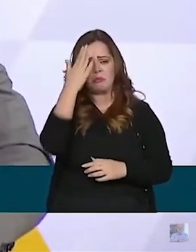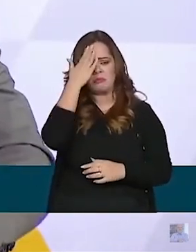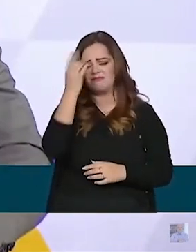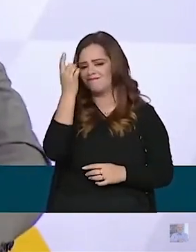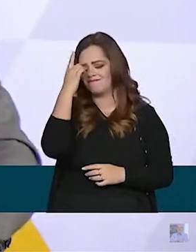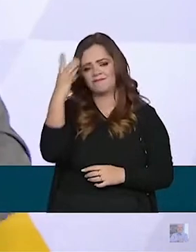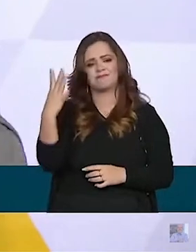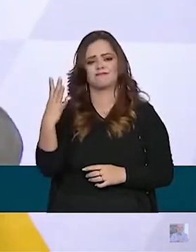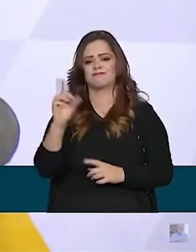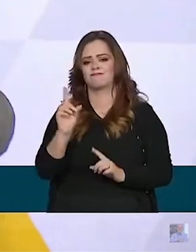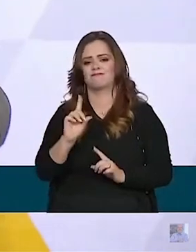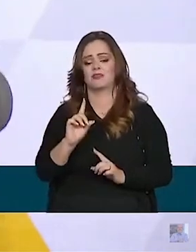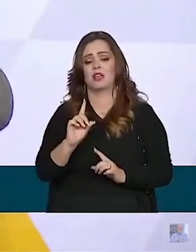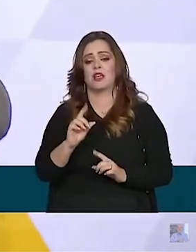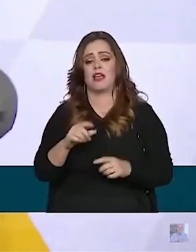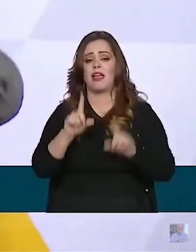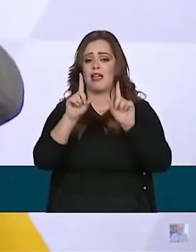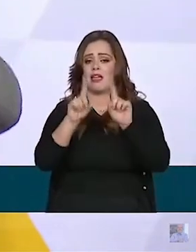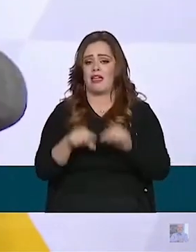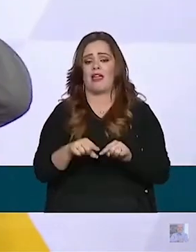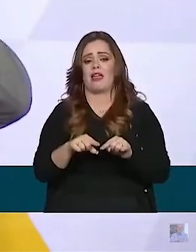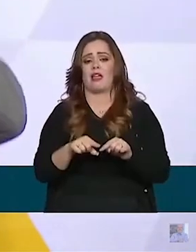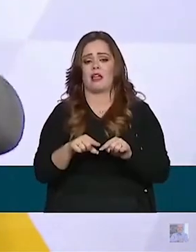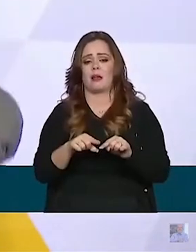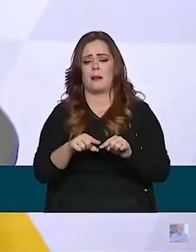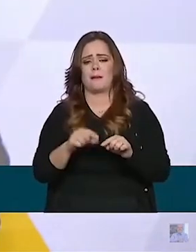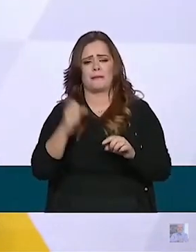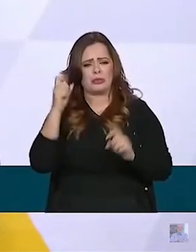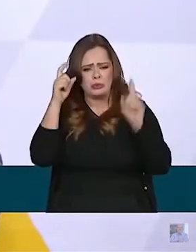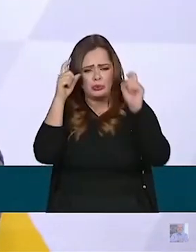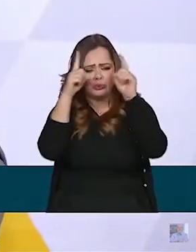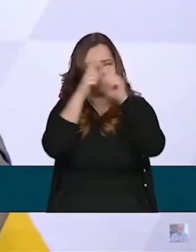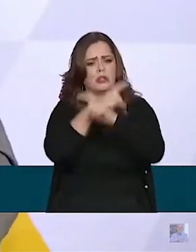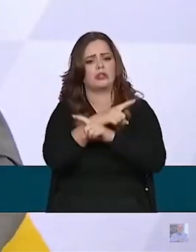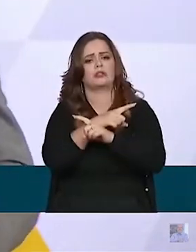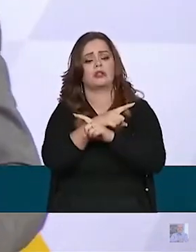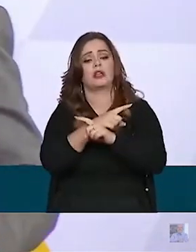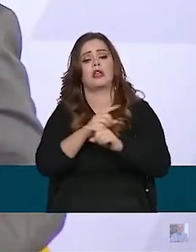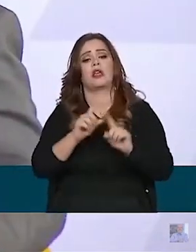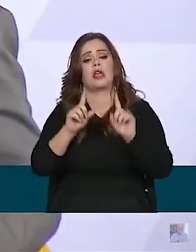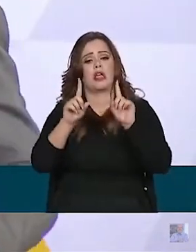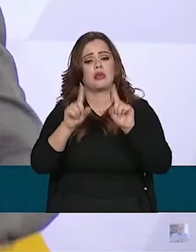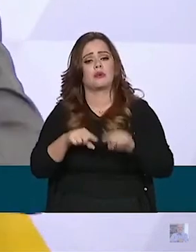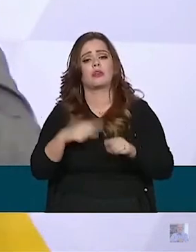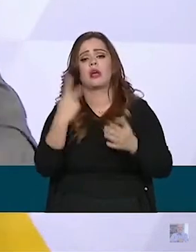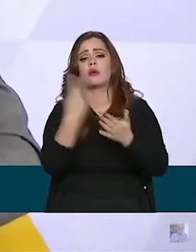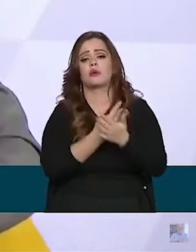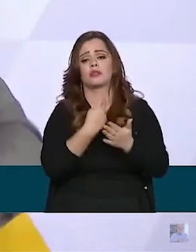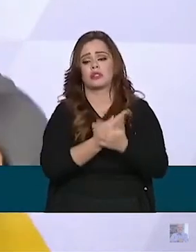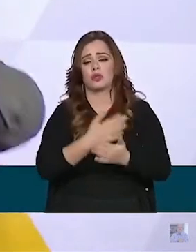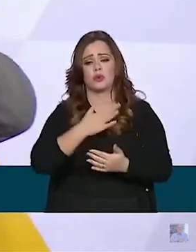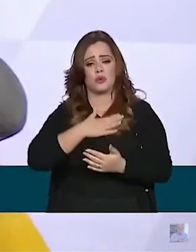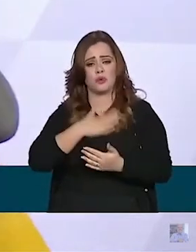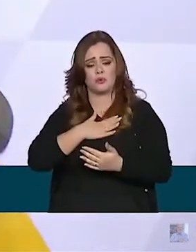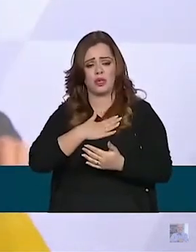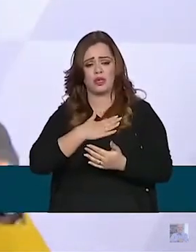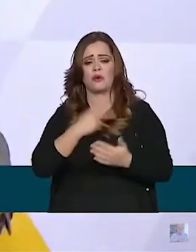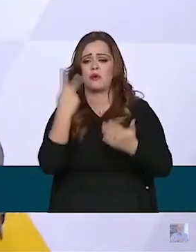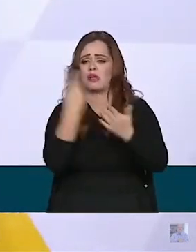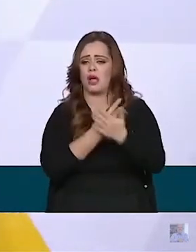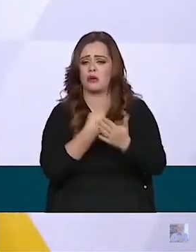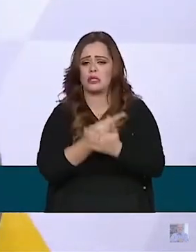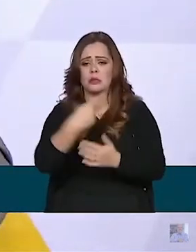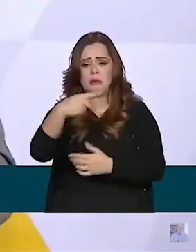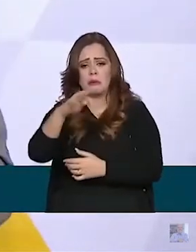fácil. Você sabe que foi, quem sabe, a campanha mais difícil. Você sabe o que aconteceu comigo, o que aconteceu com o